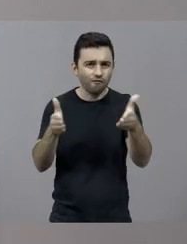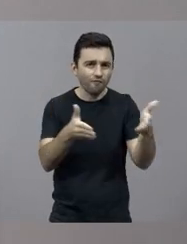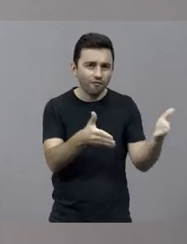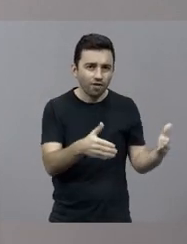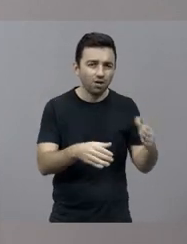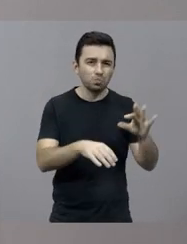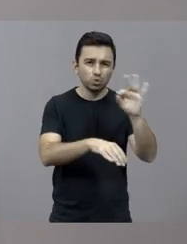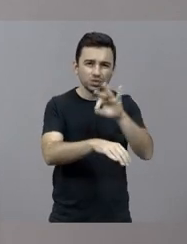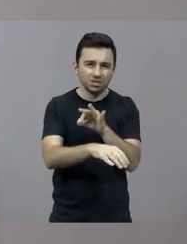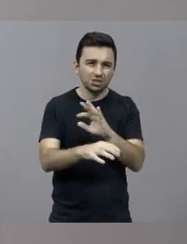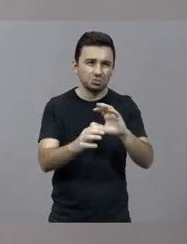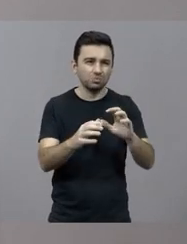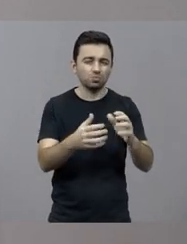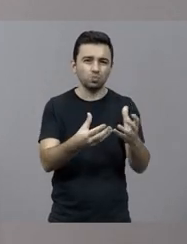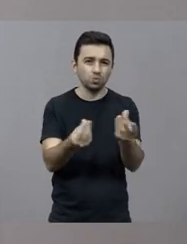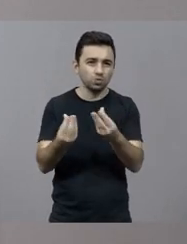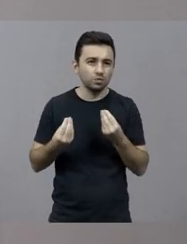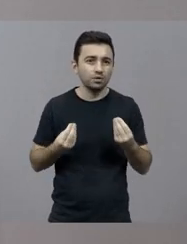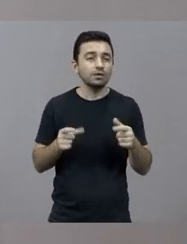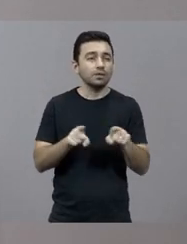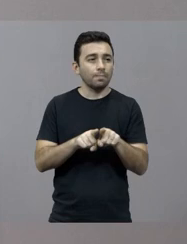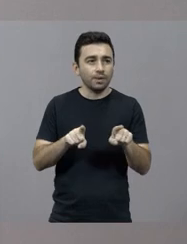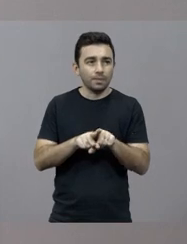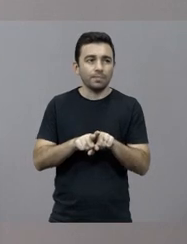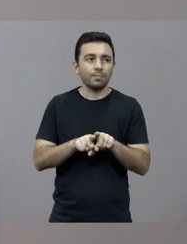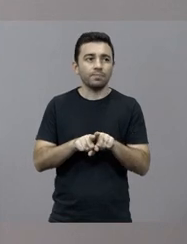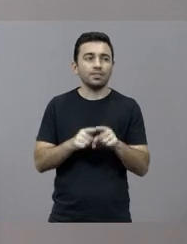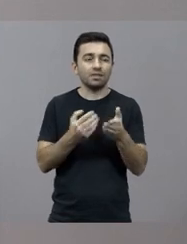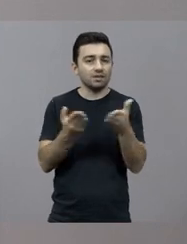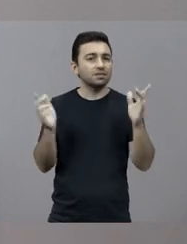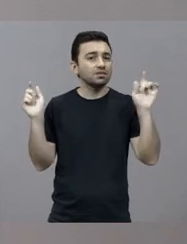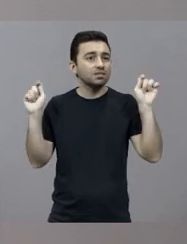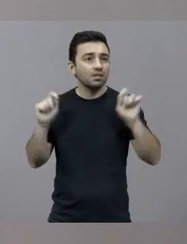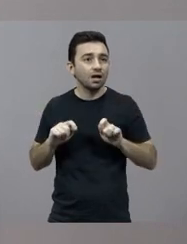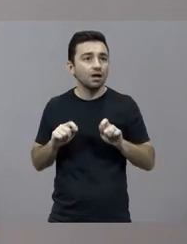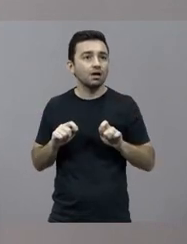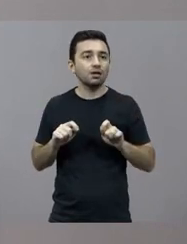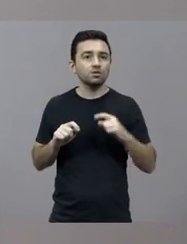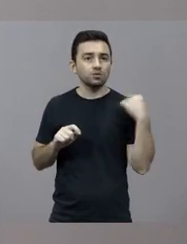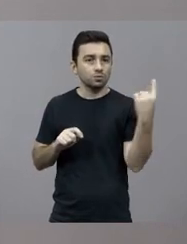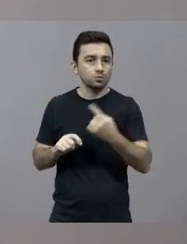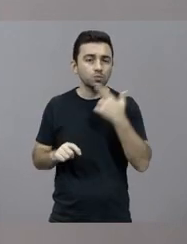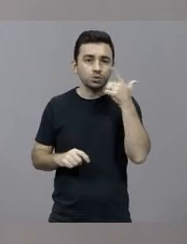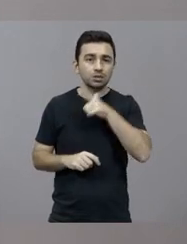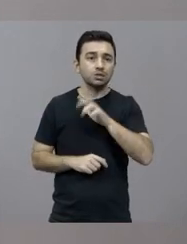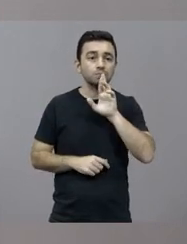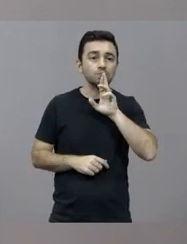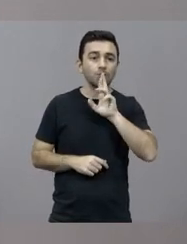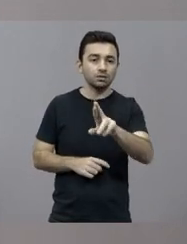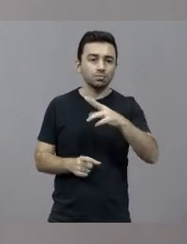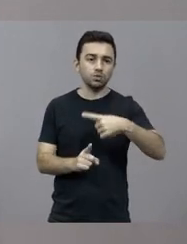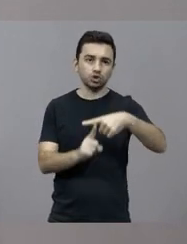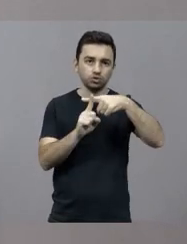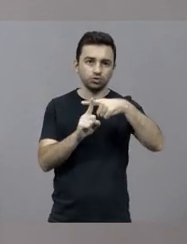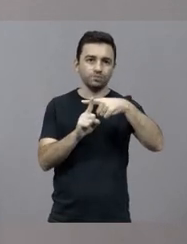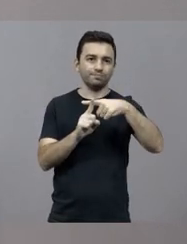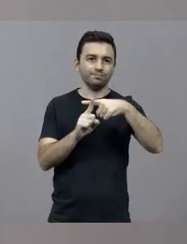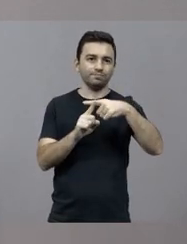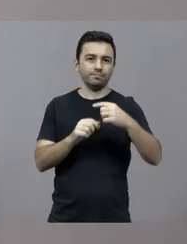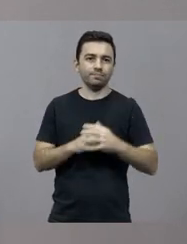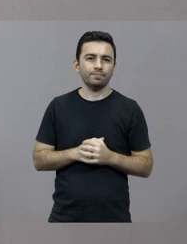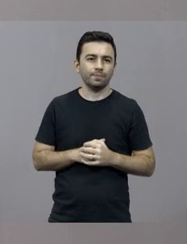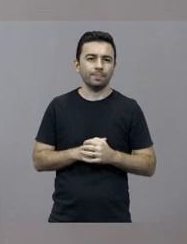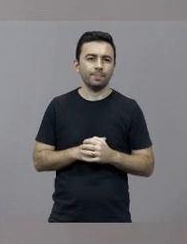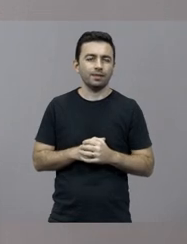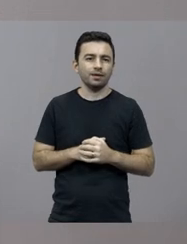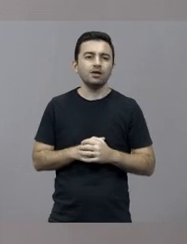mosquitos, para efetivamente nós termos um resultado positivo. Pelo